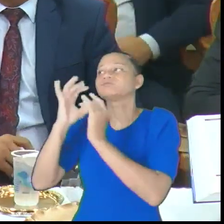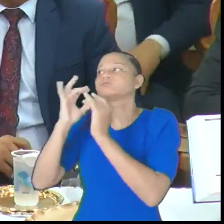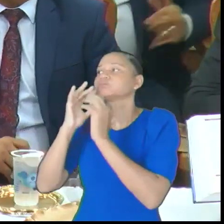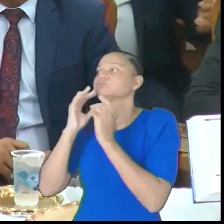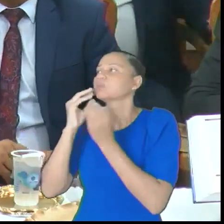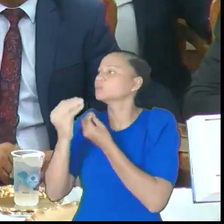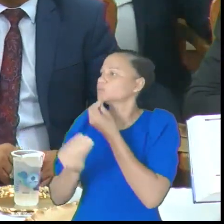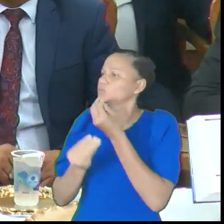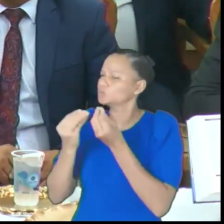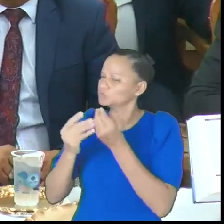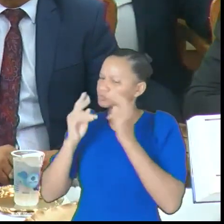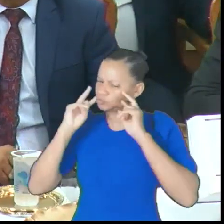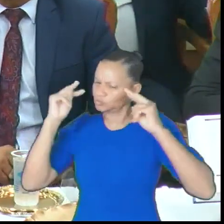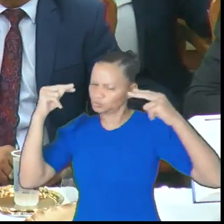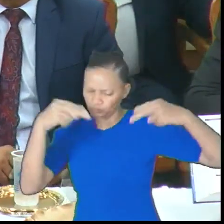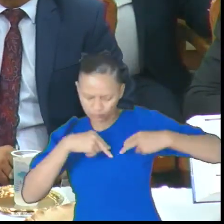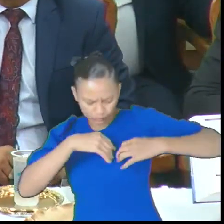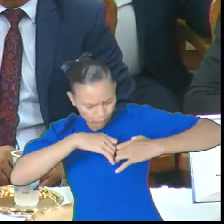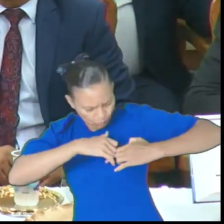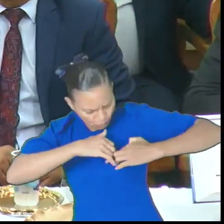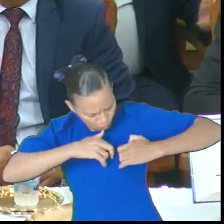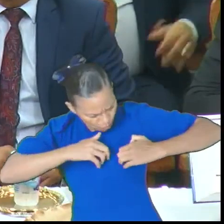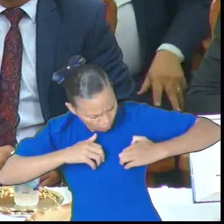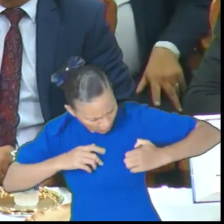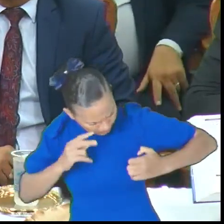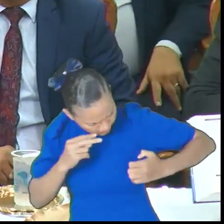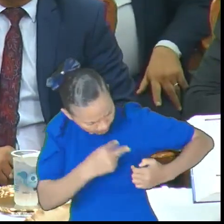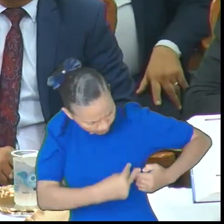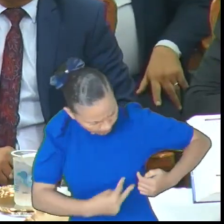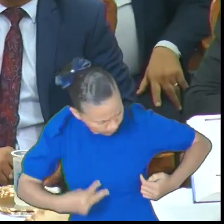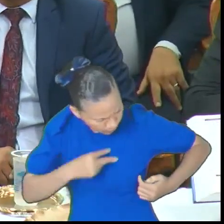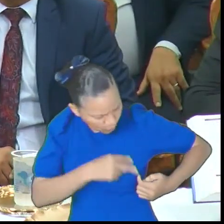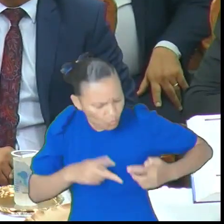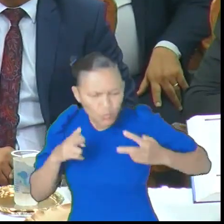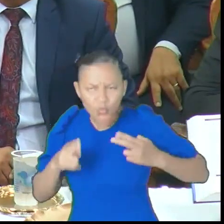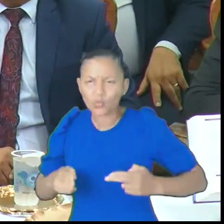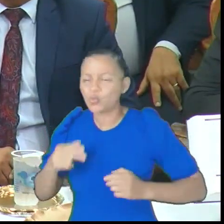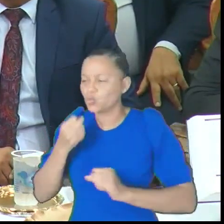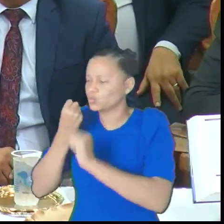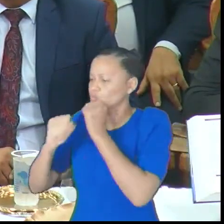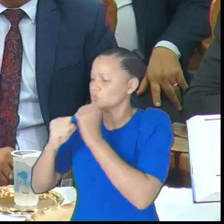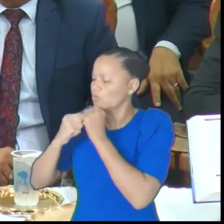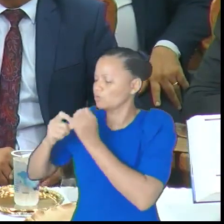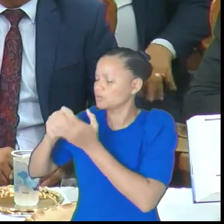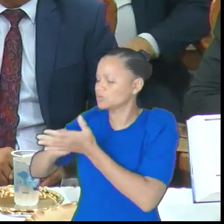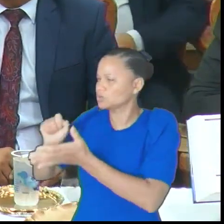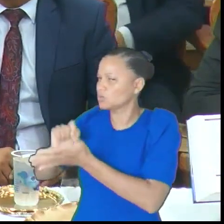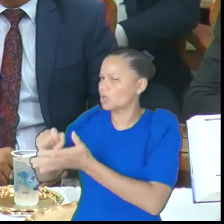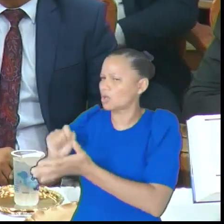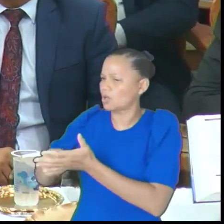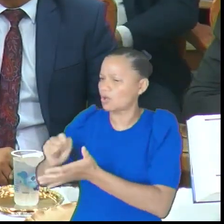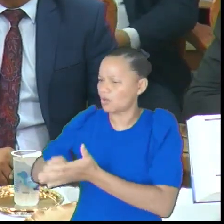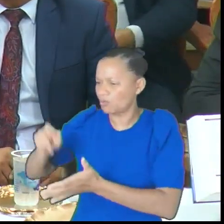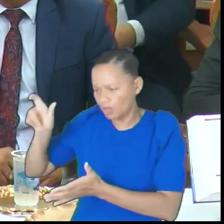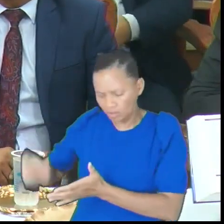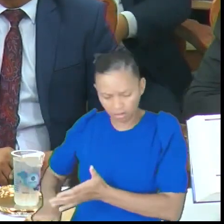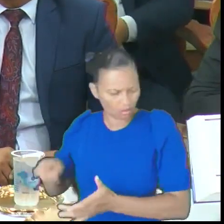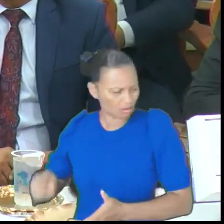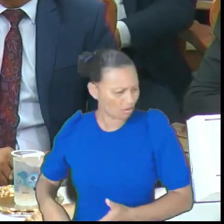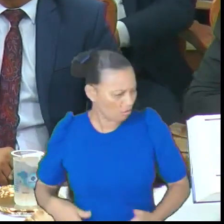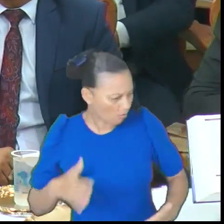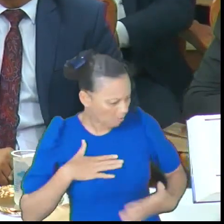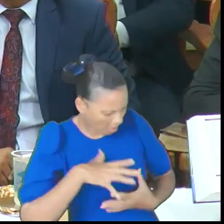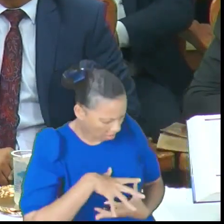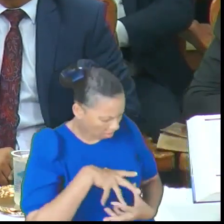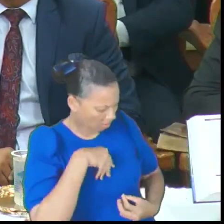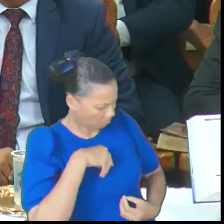e mergulhar dentro do nosso coração e fazer como o salmista: ó minha alma, por que tu te abates dentro